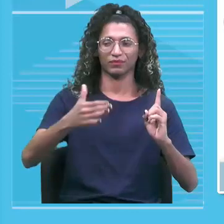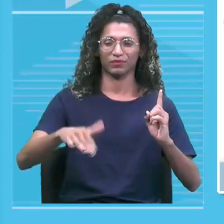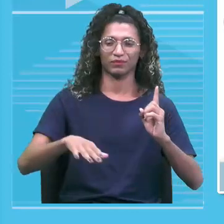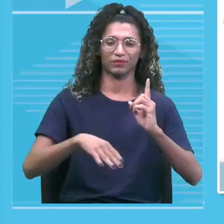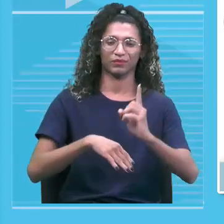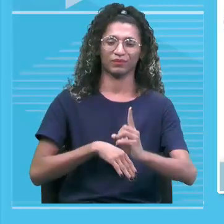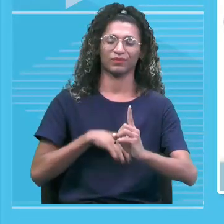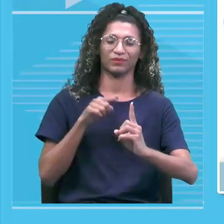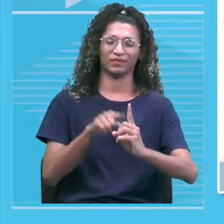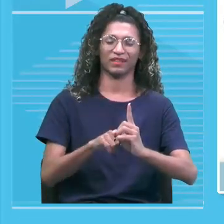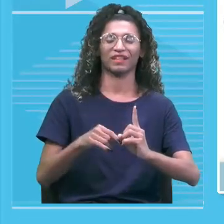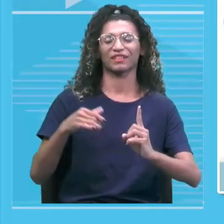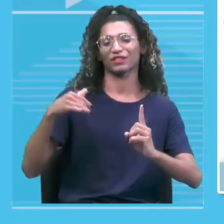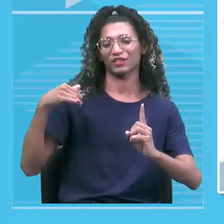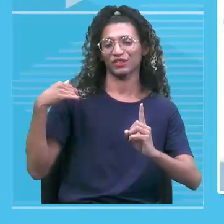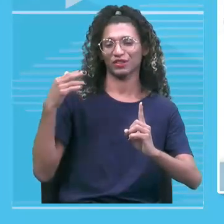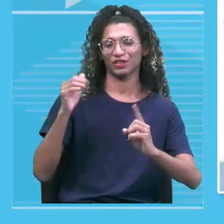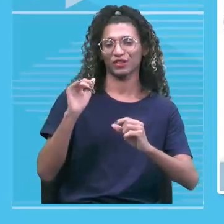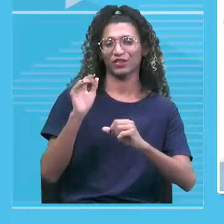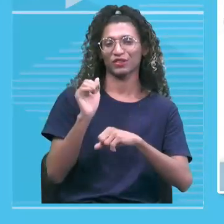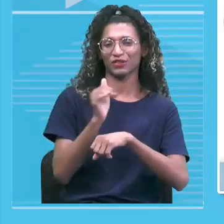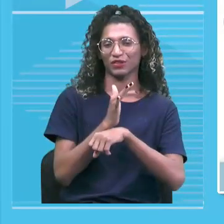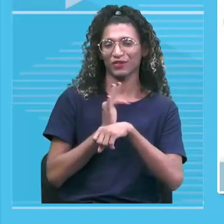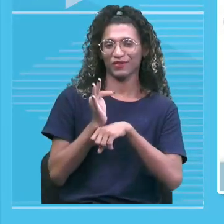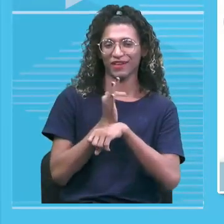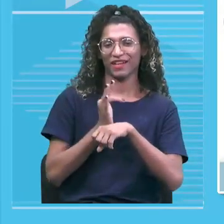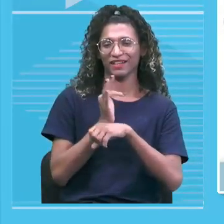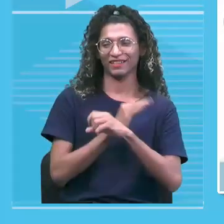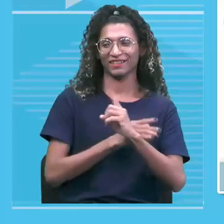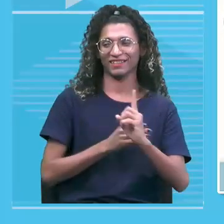as férias tá